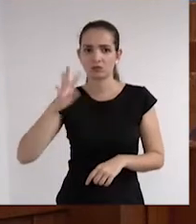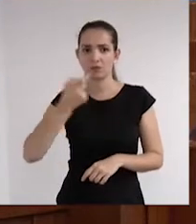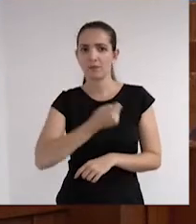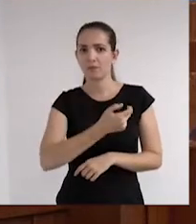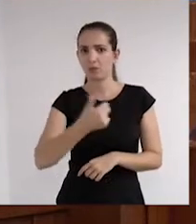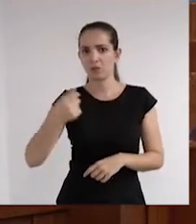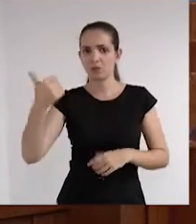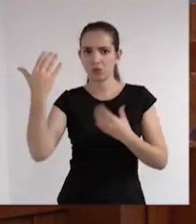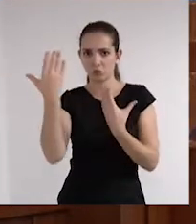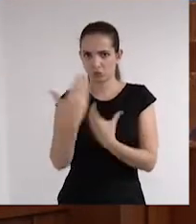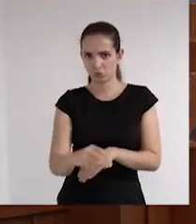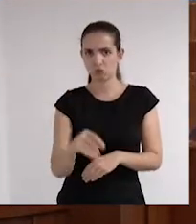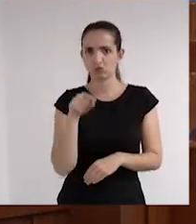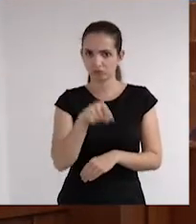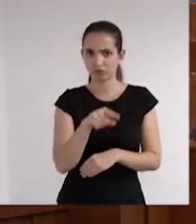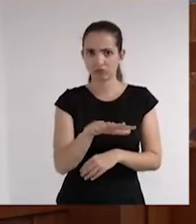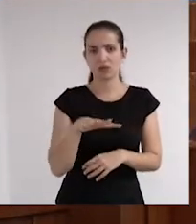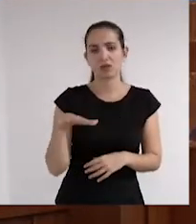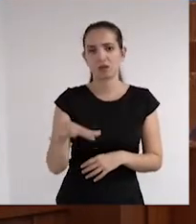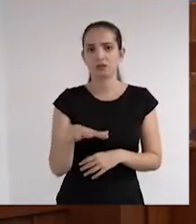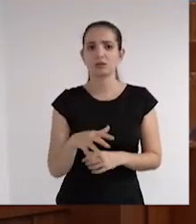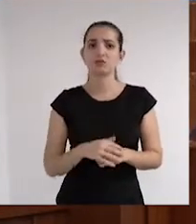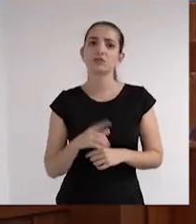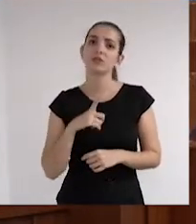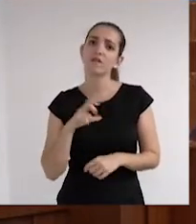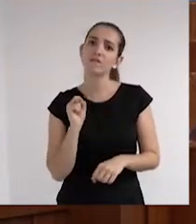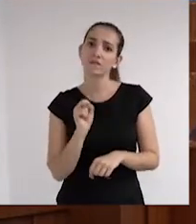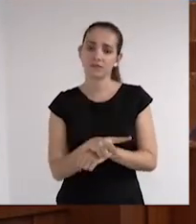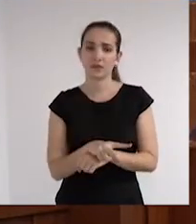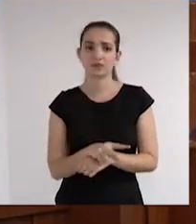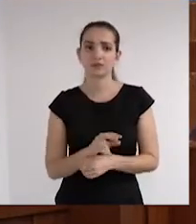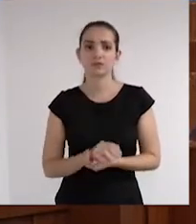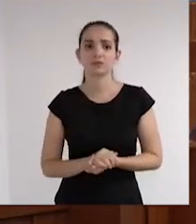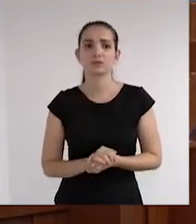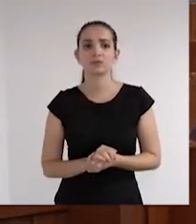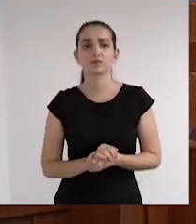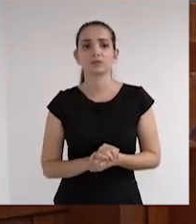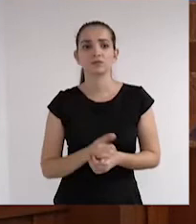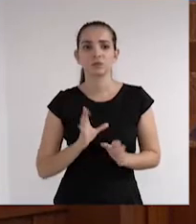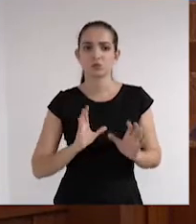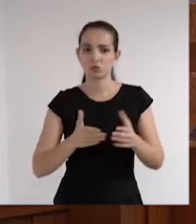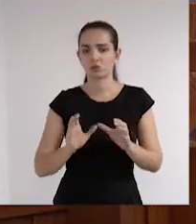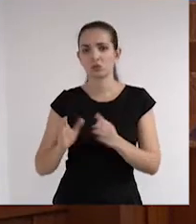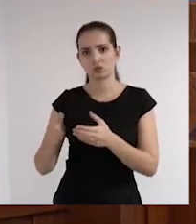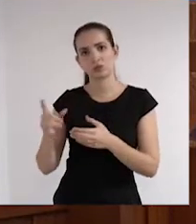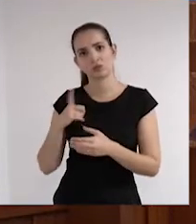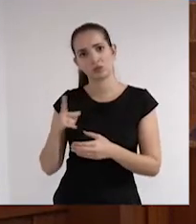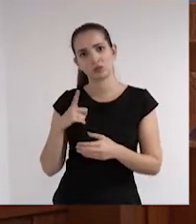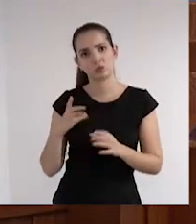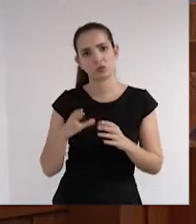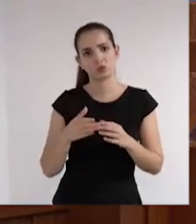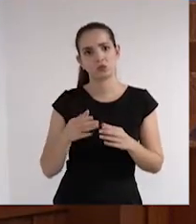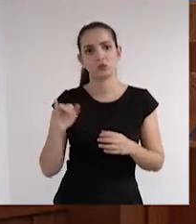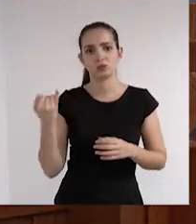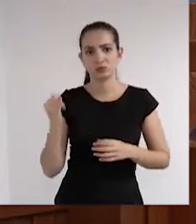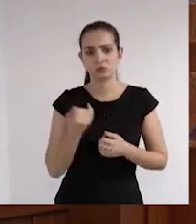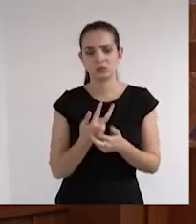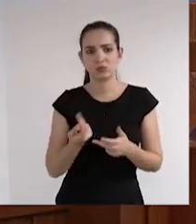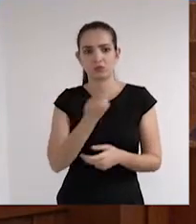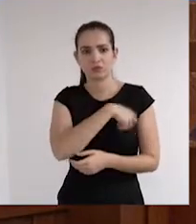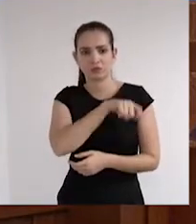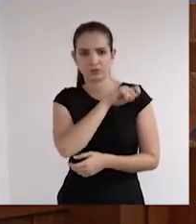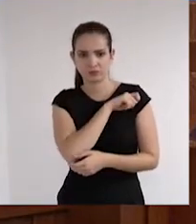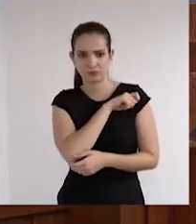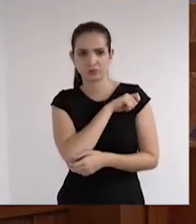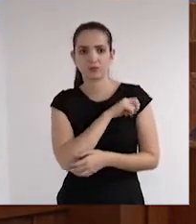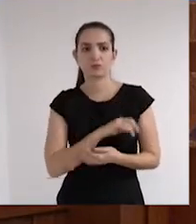poucos concursos nessa área que os cargos das categorias que compõem o grupo de tributação, arrecadação e